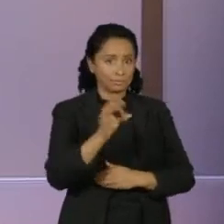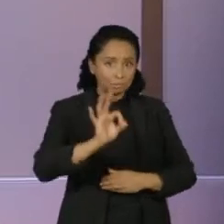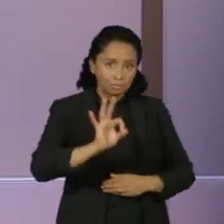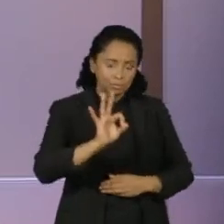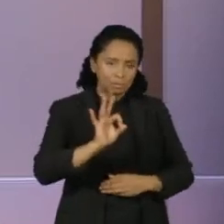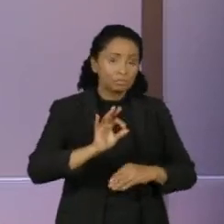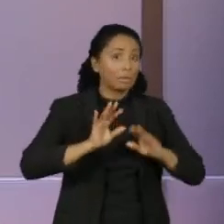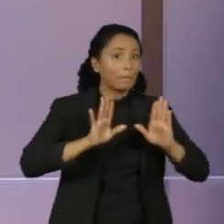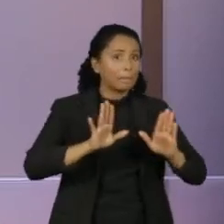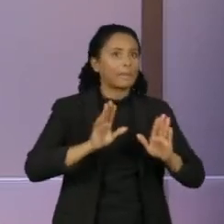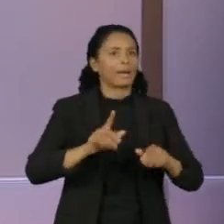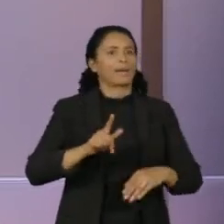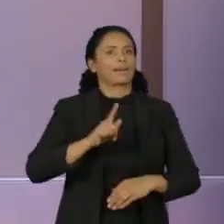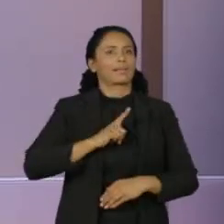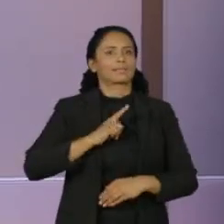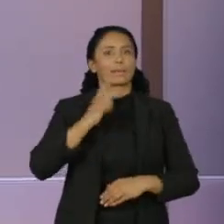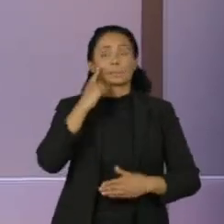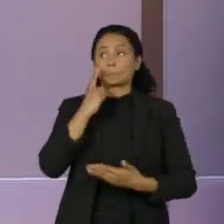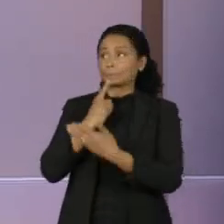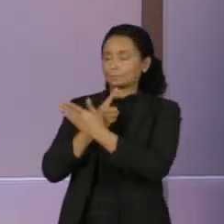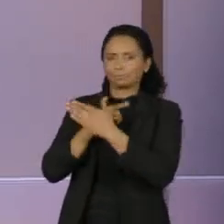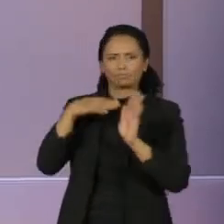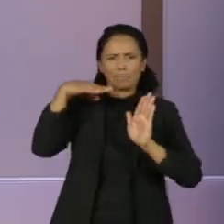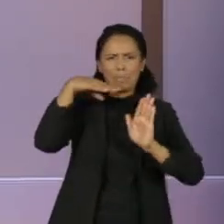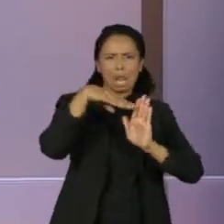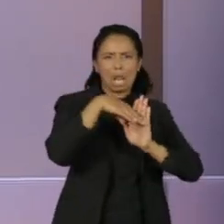2,66%. Em Hong Kong, as ações recuaram